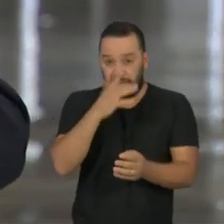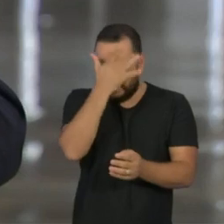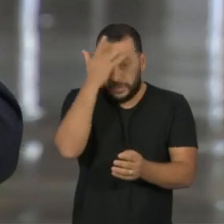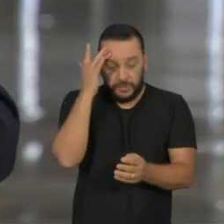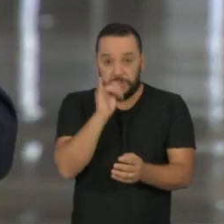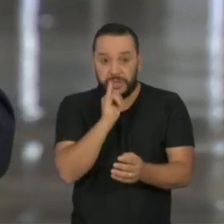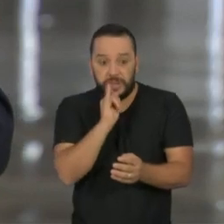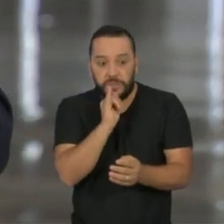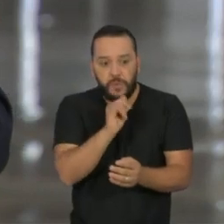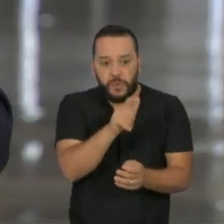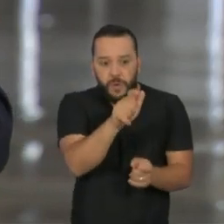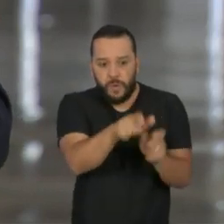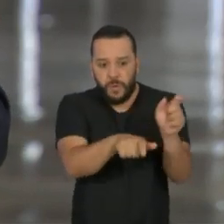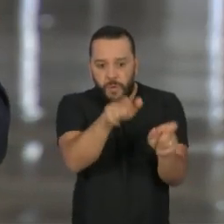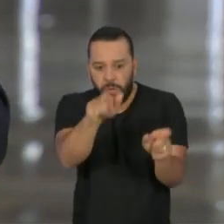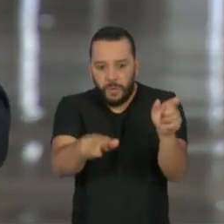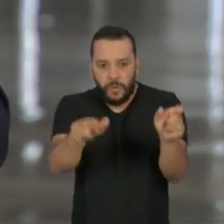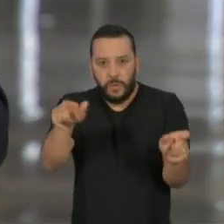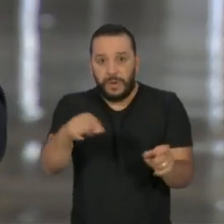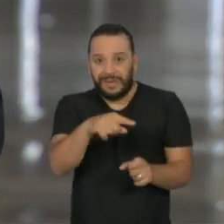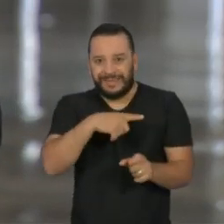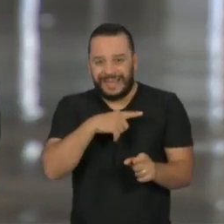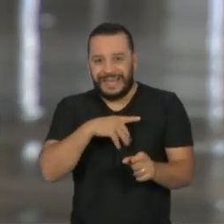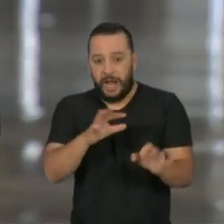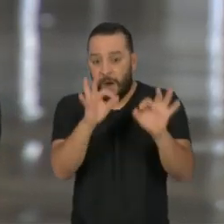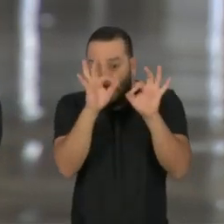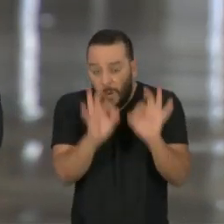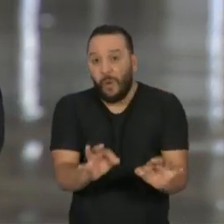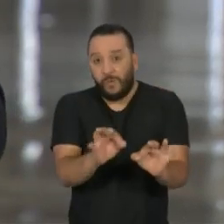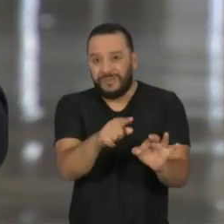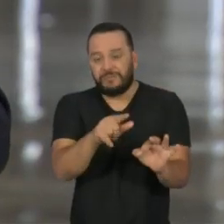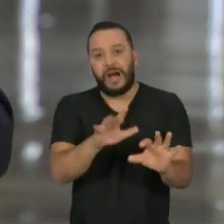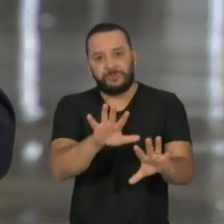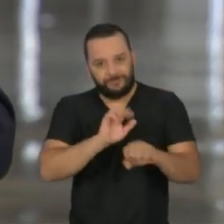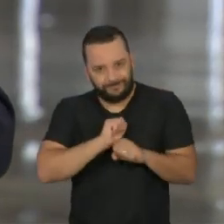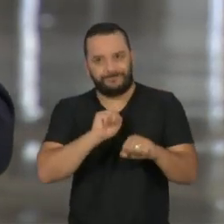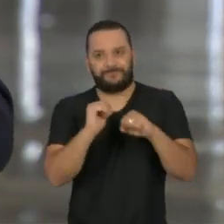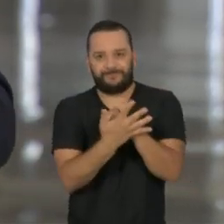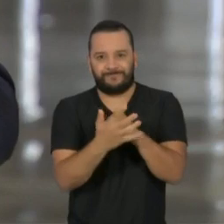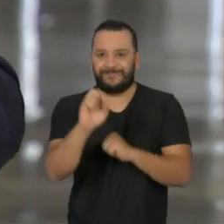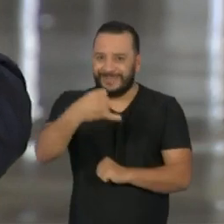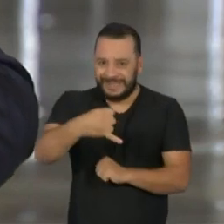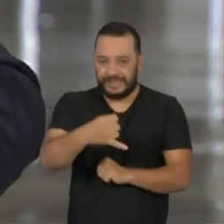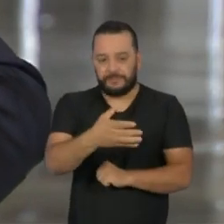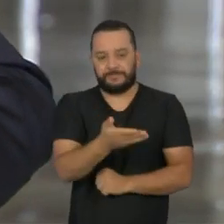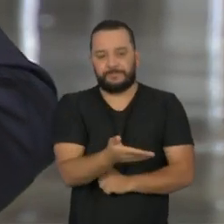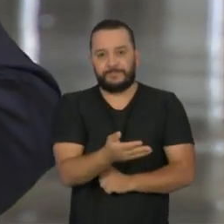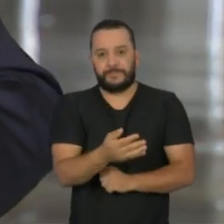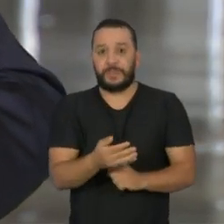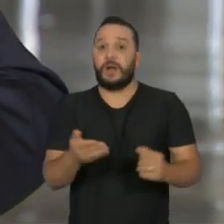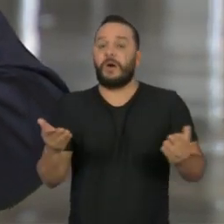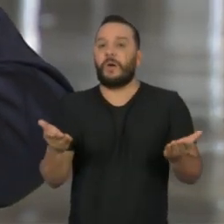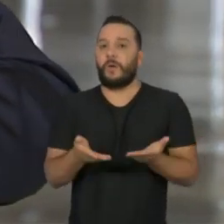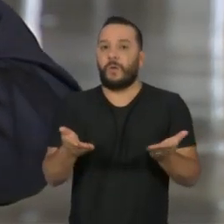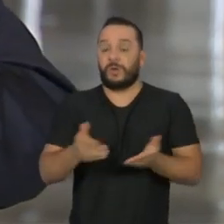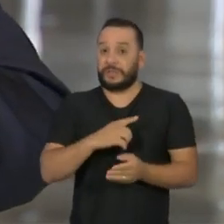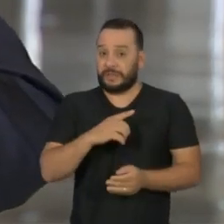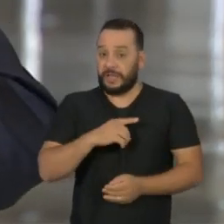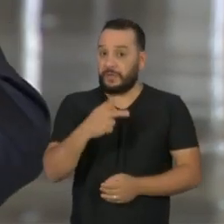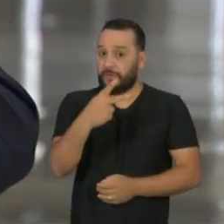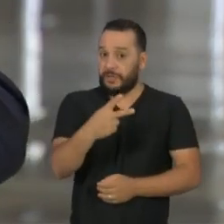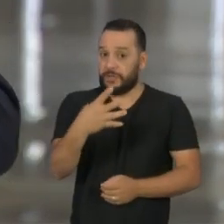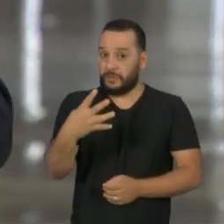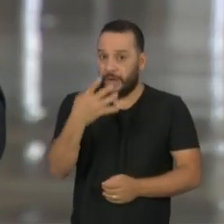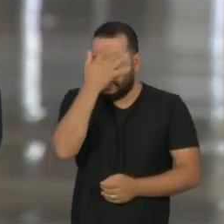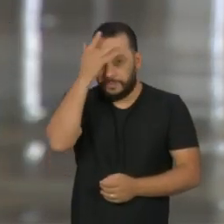tiverem a confirmação diagnóstica do coronavírus. Então, hoje nós temos 24